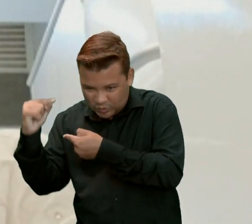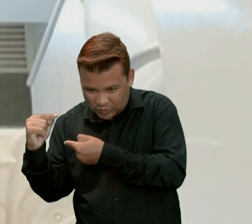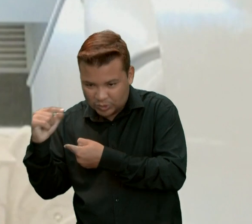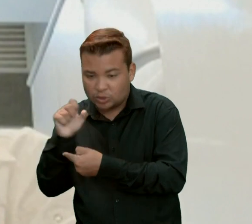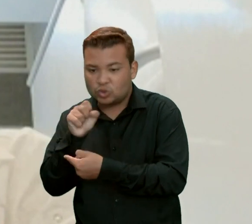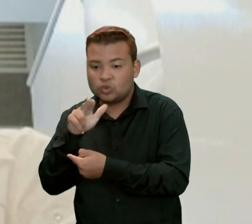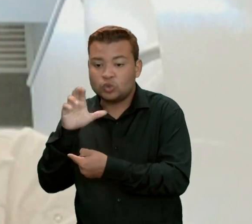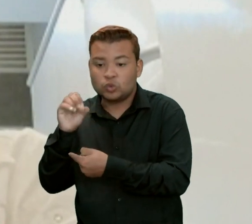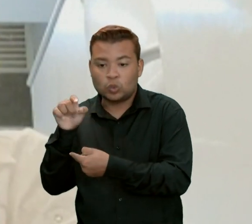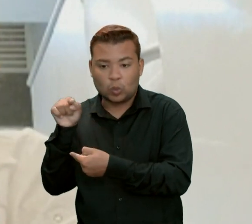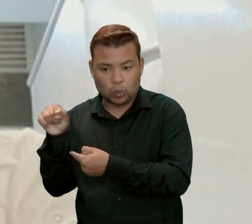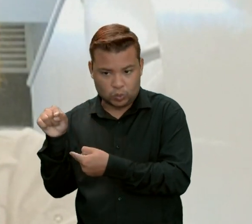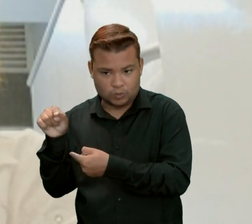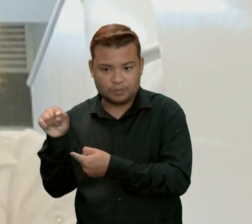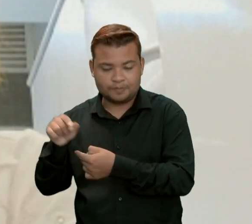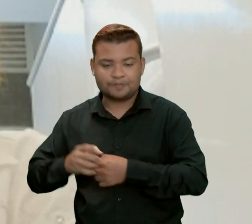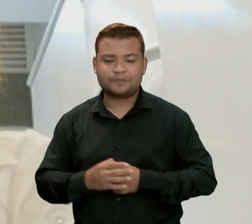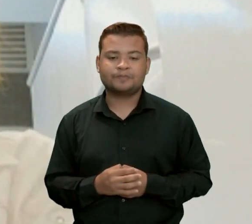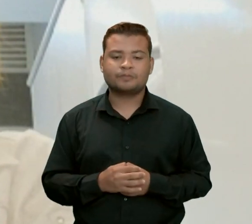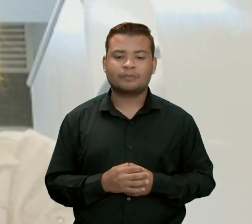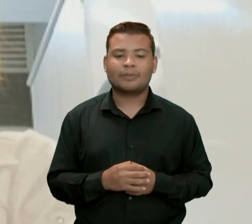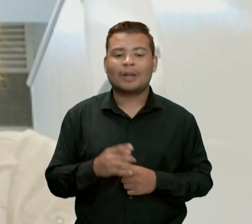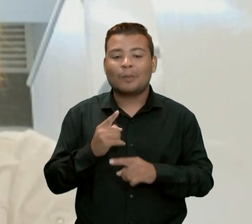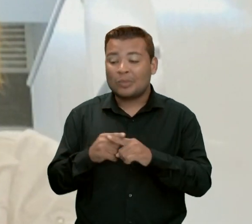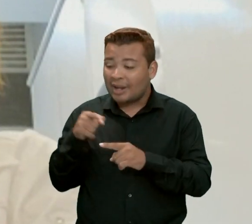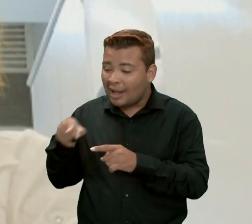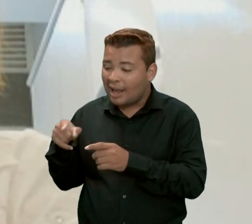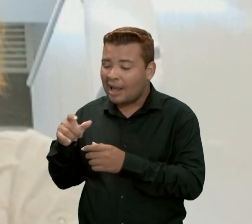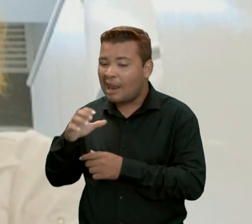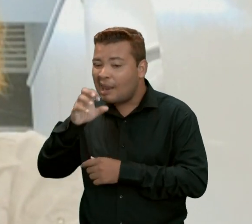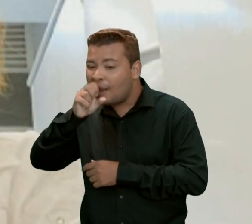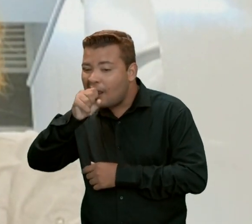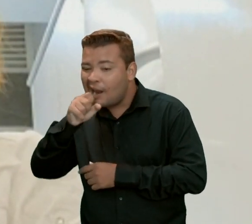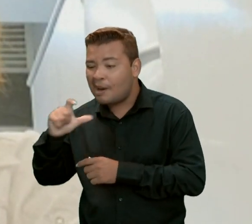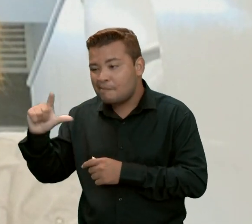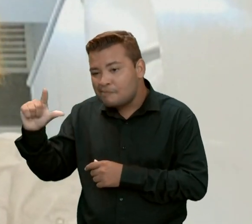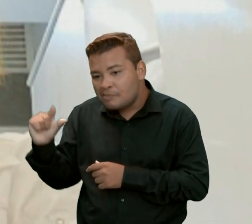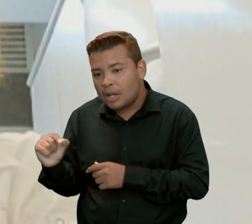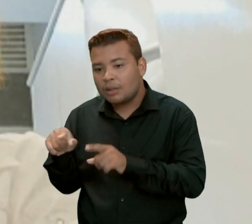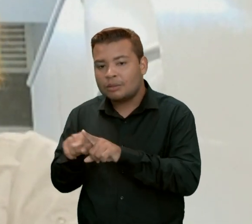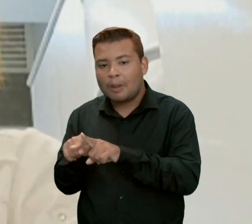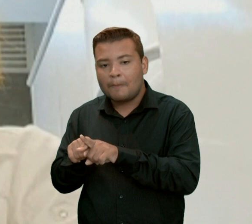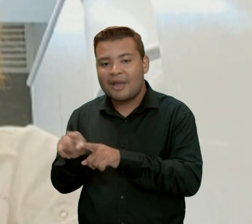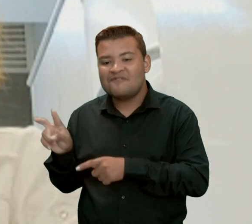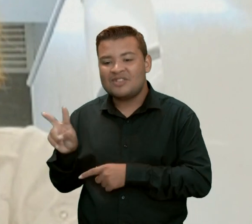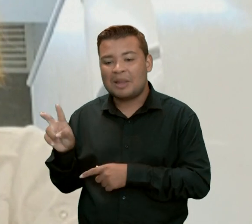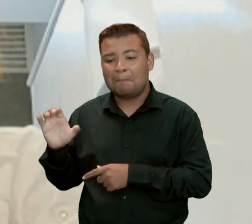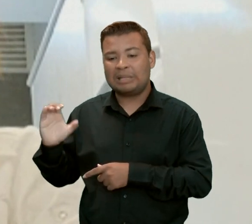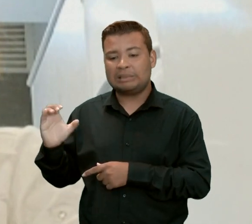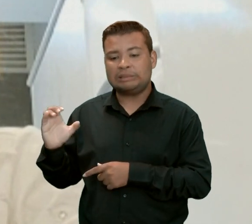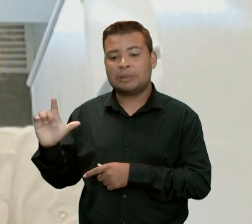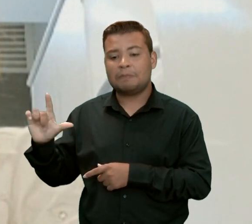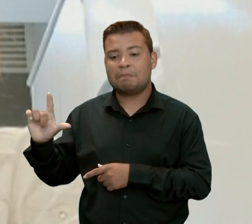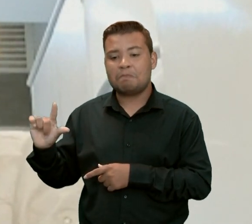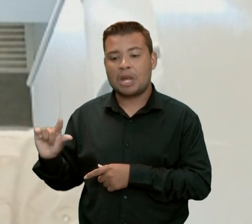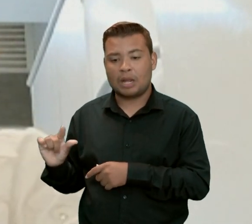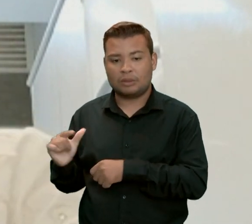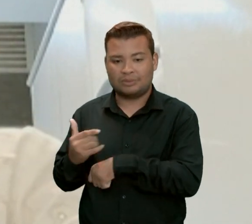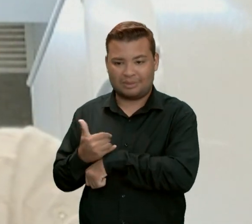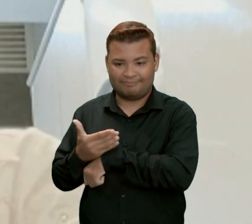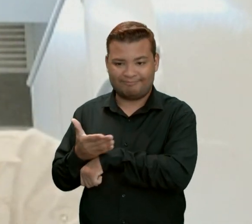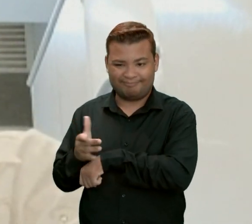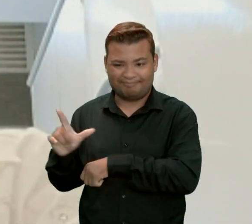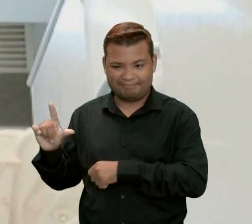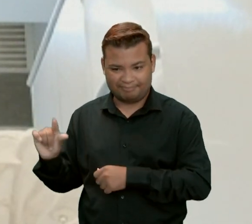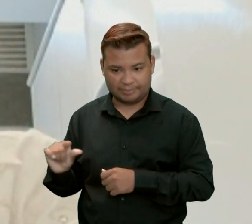são menos laranjas, tem uma durabilidade da vitamina C menor. Mas tem a